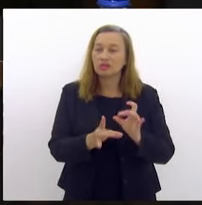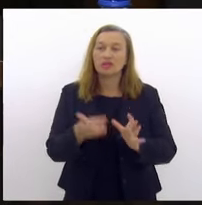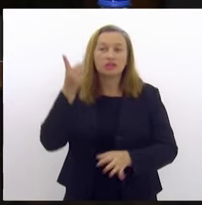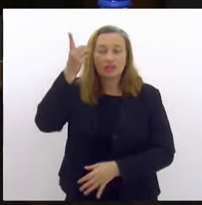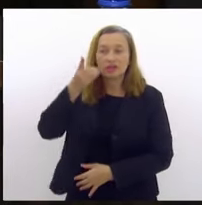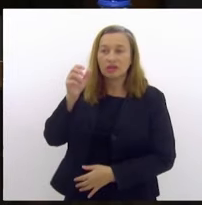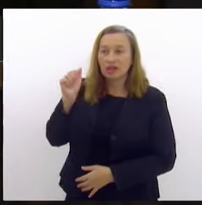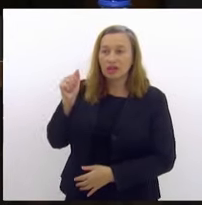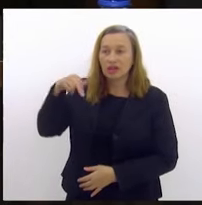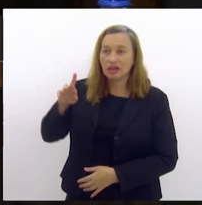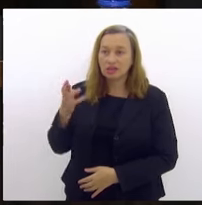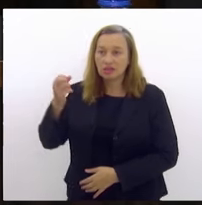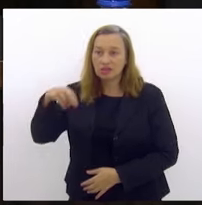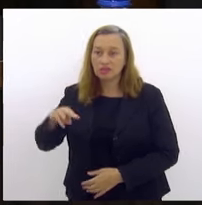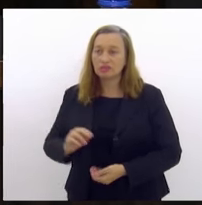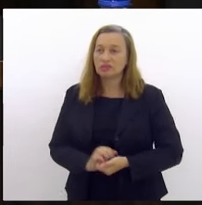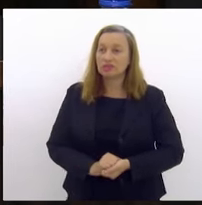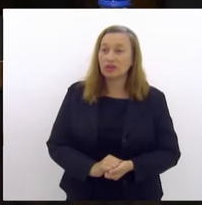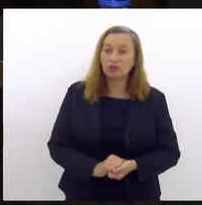deputado Anderson Moraes.